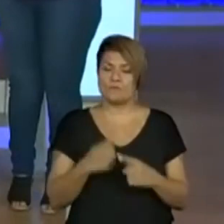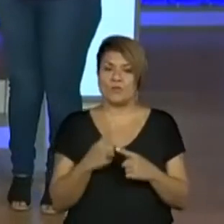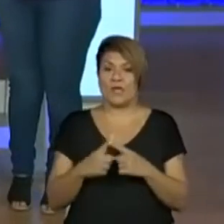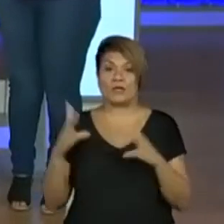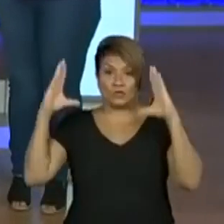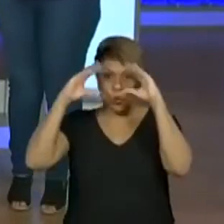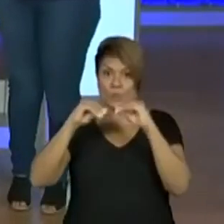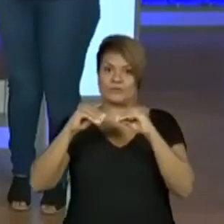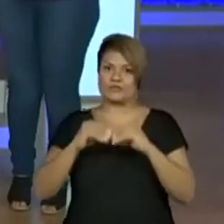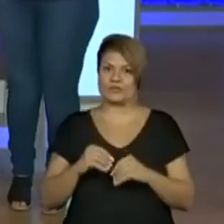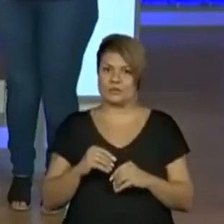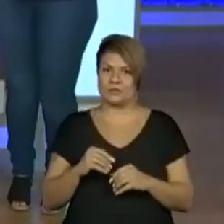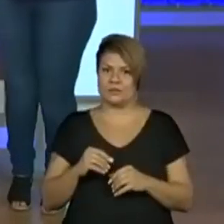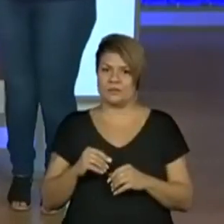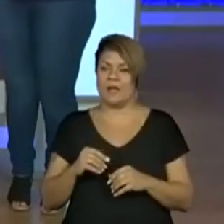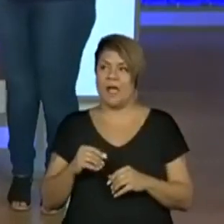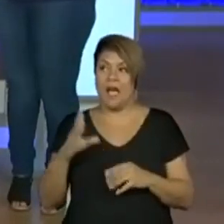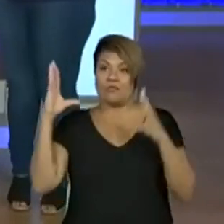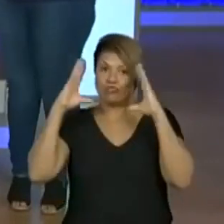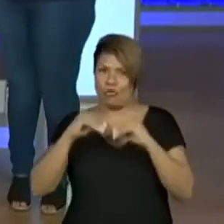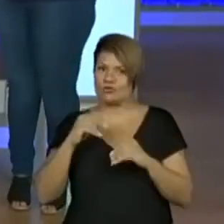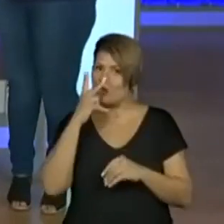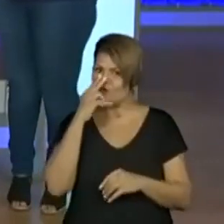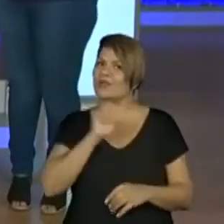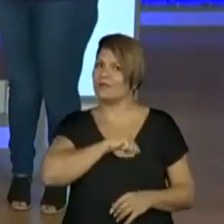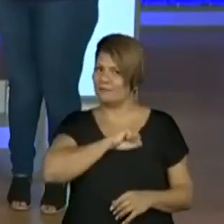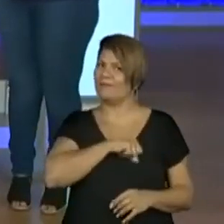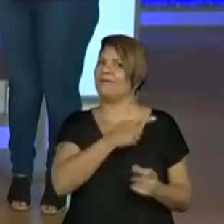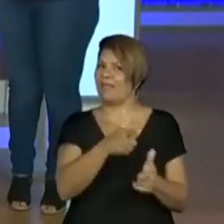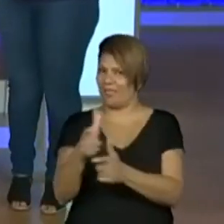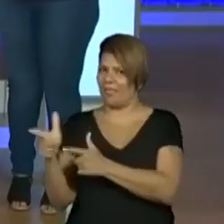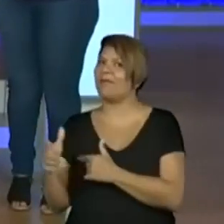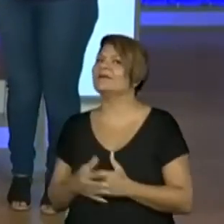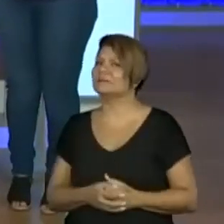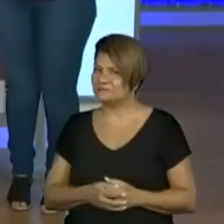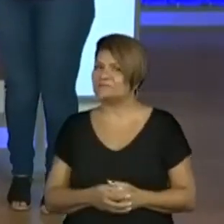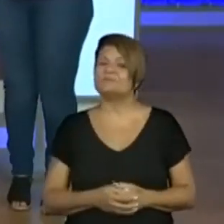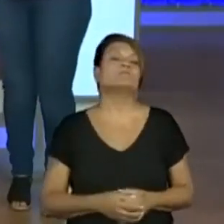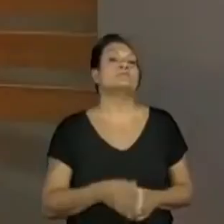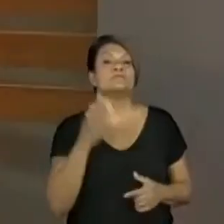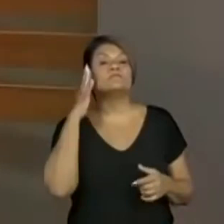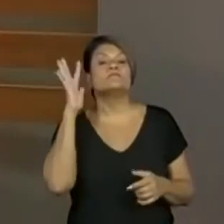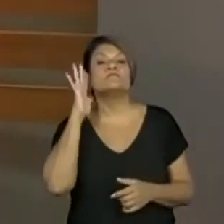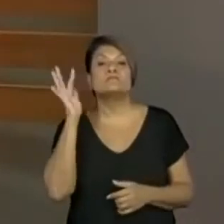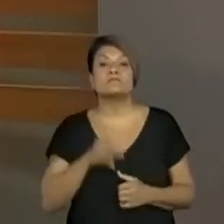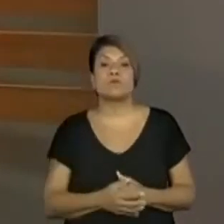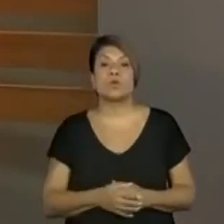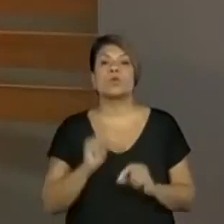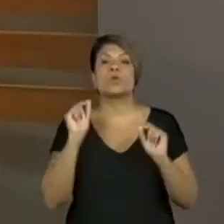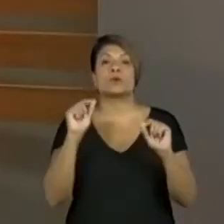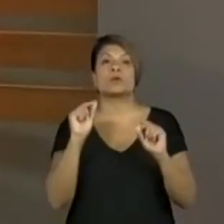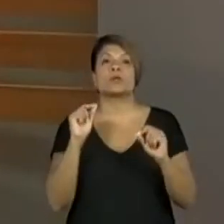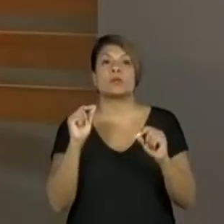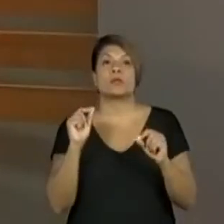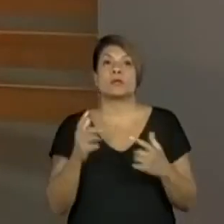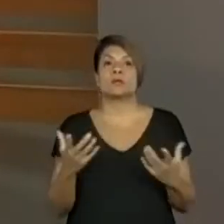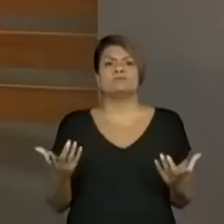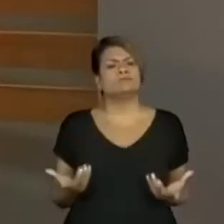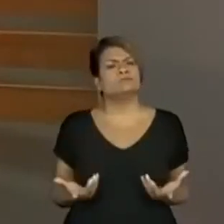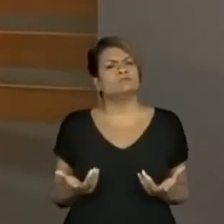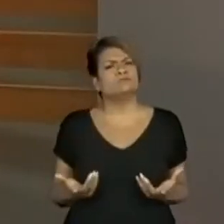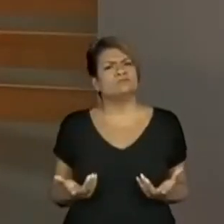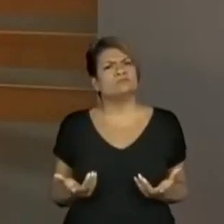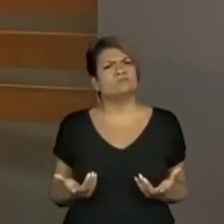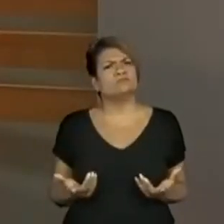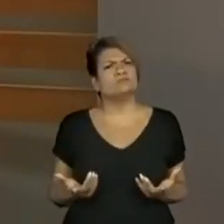ele gosta de causar problema à noite. Que problema será que ele causa, hein, professora? Vocês já pensaram? O que o noturno? O noturno será que estava na capa?